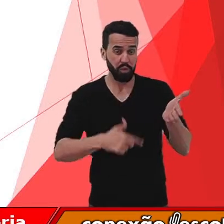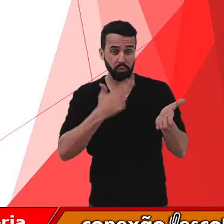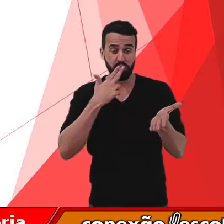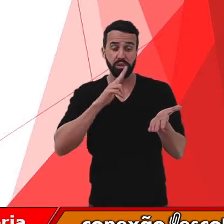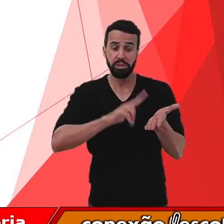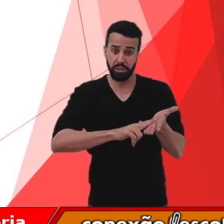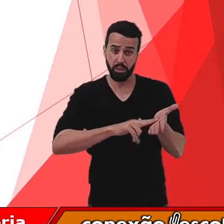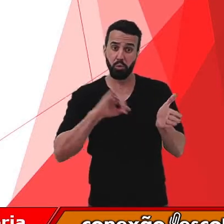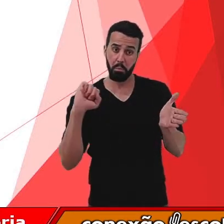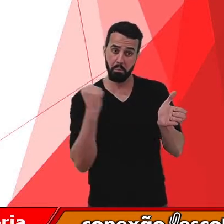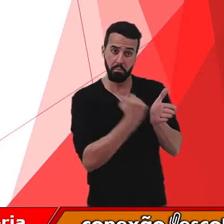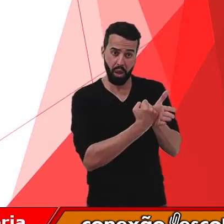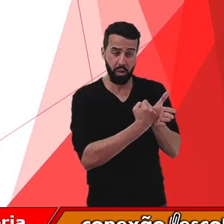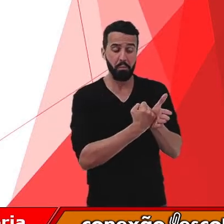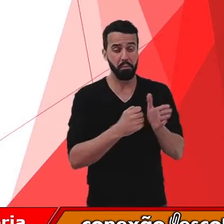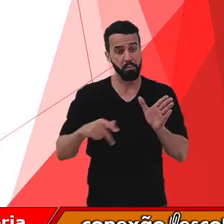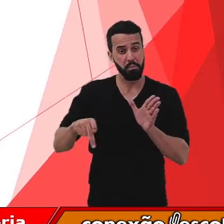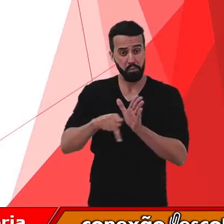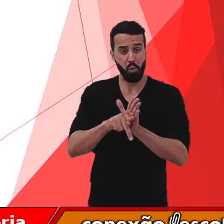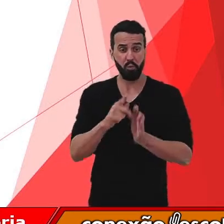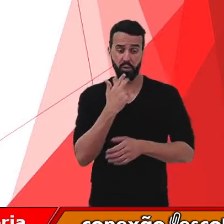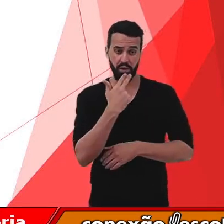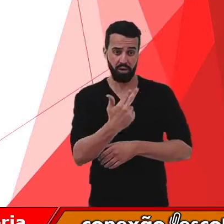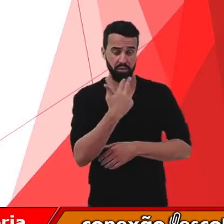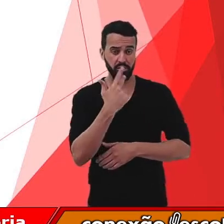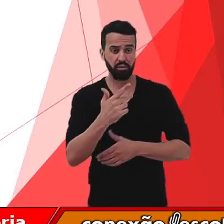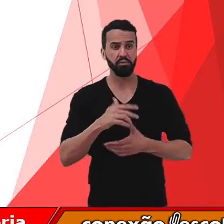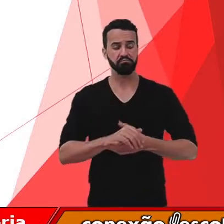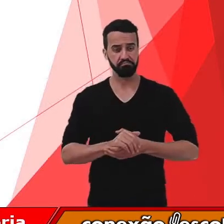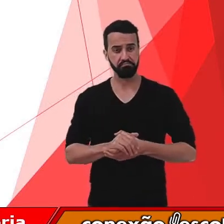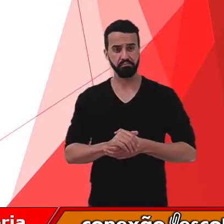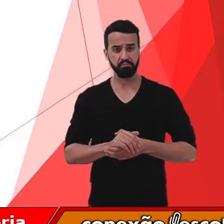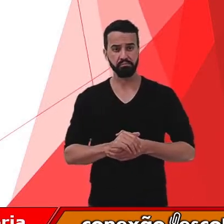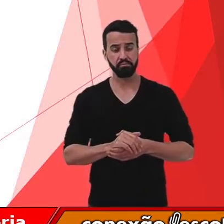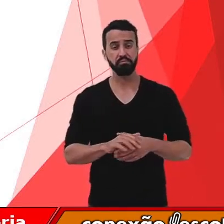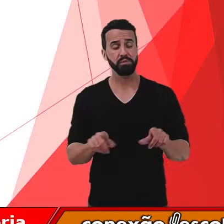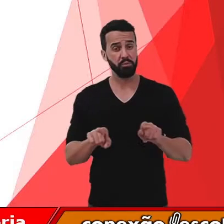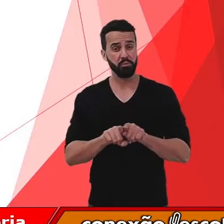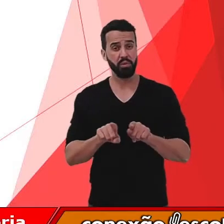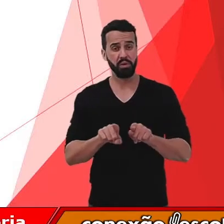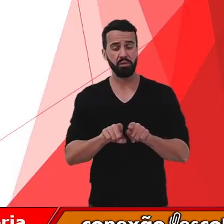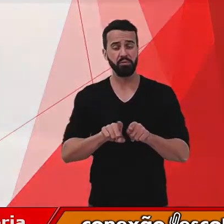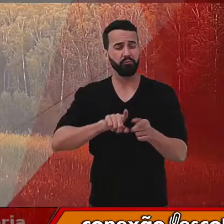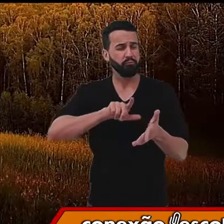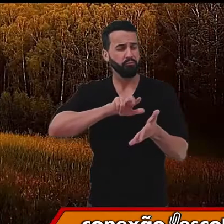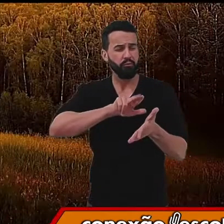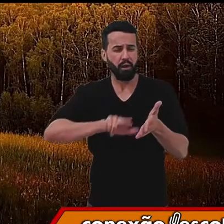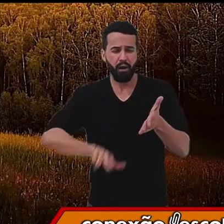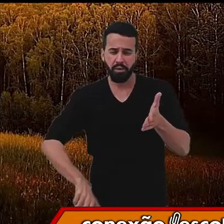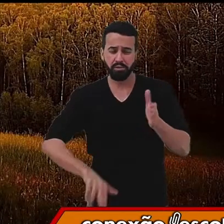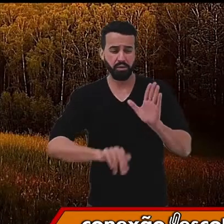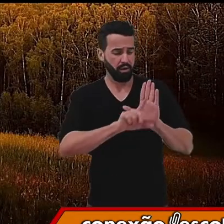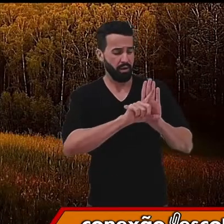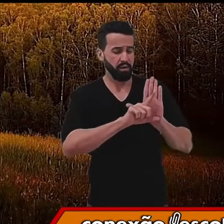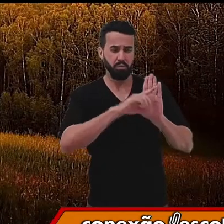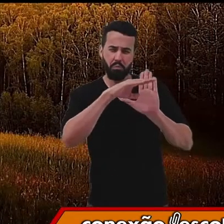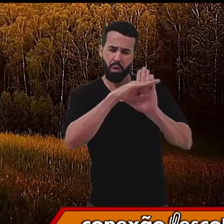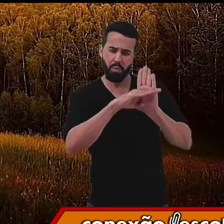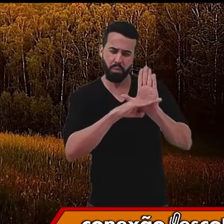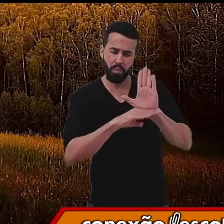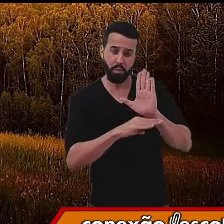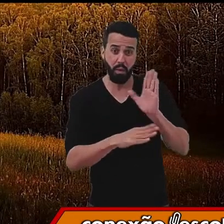expedido pela coroa britânica. E assim, outras leis também foram aprovadas e tudo